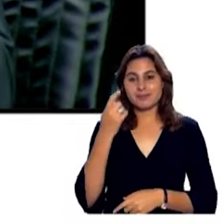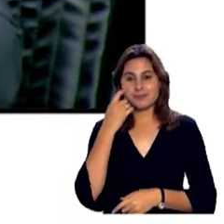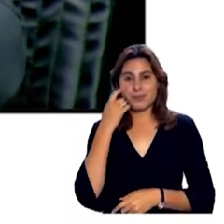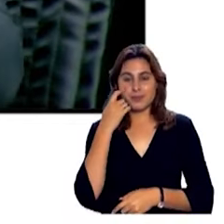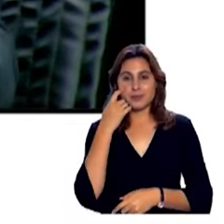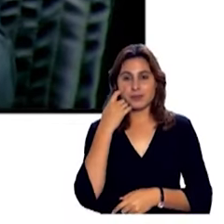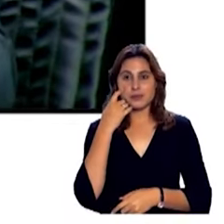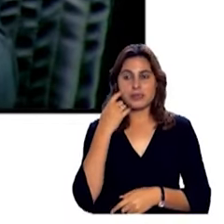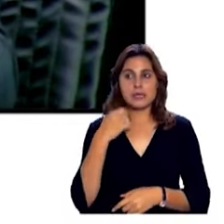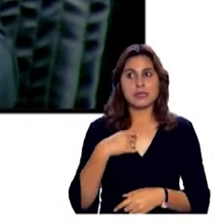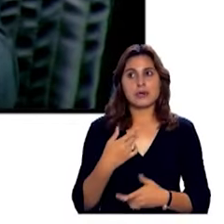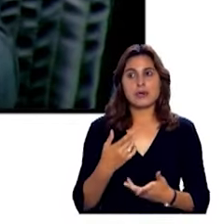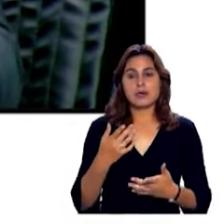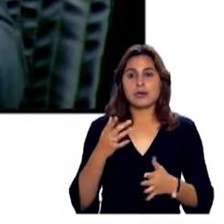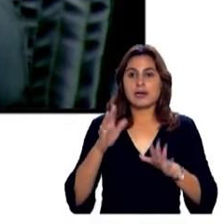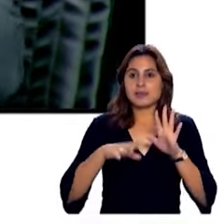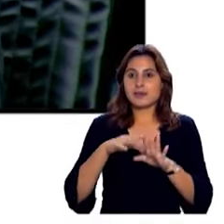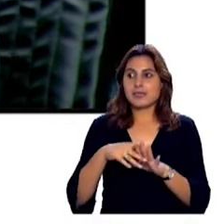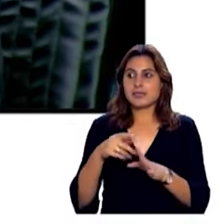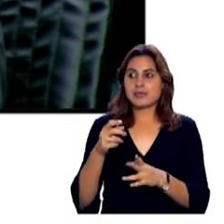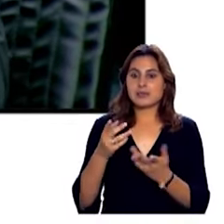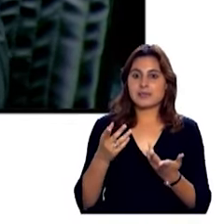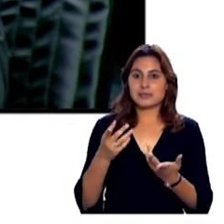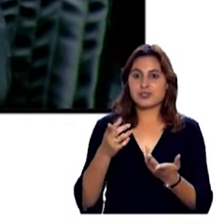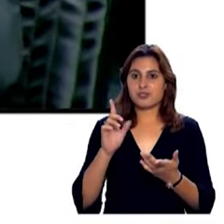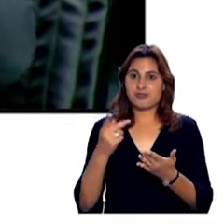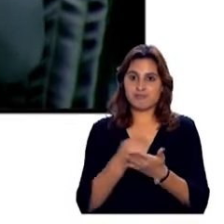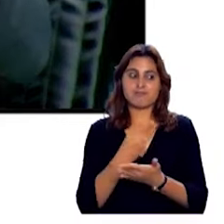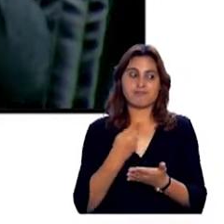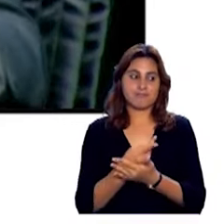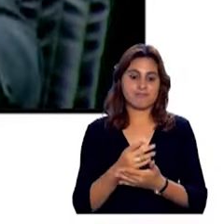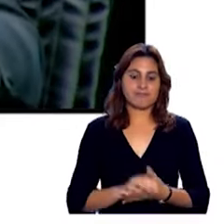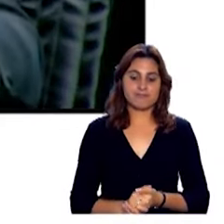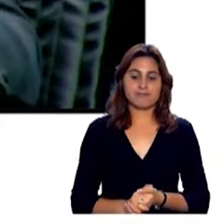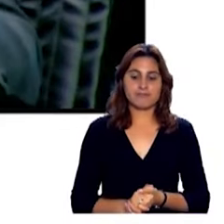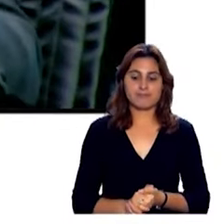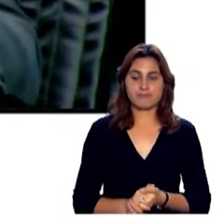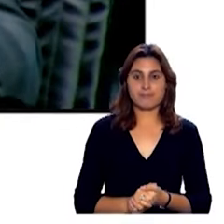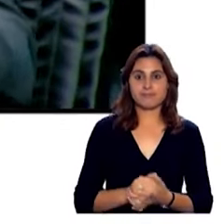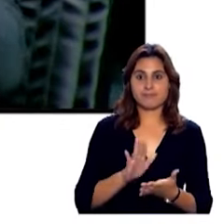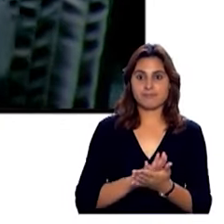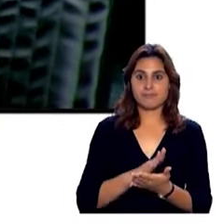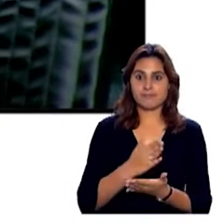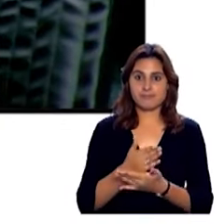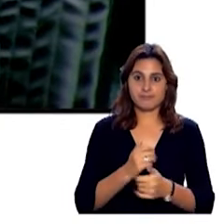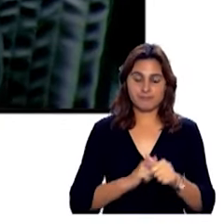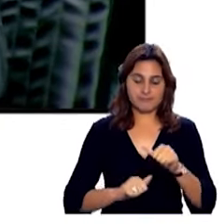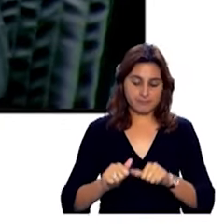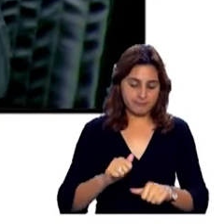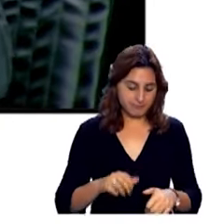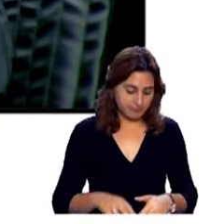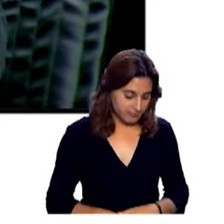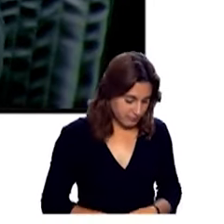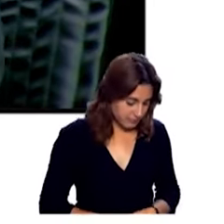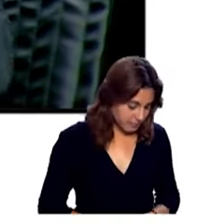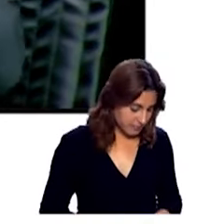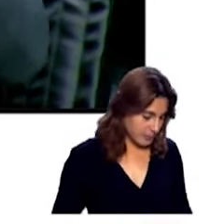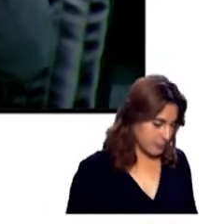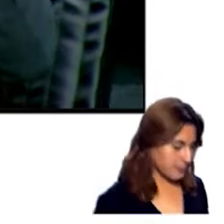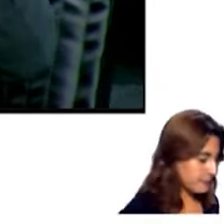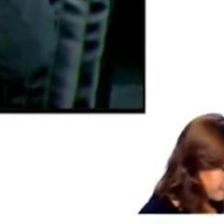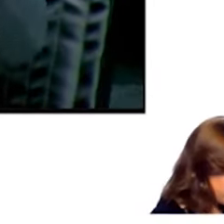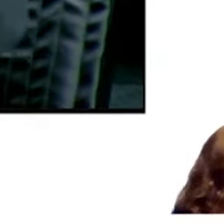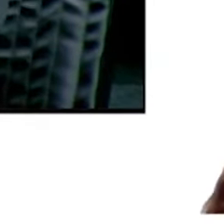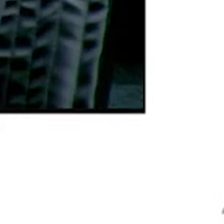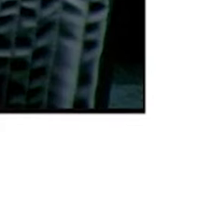esteja olhando pro lado errado e talvez a gente esteja olhando só para um lado do problema volto aquele exemplo do problema